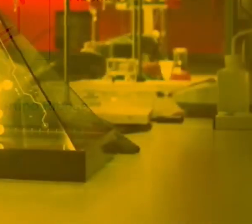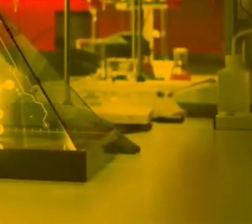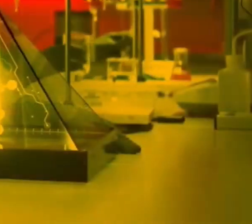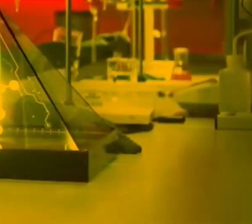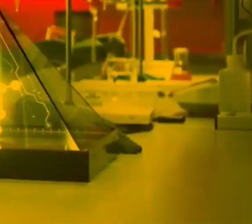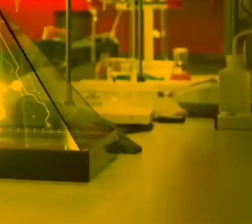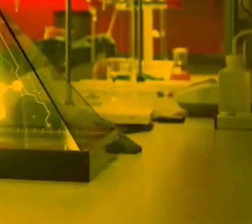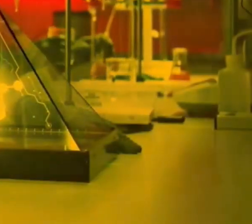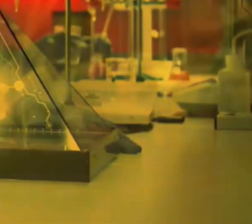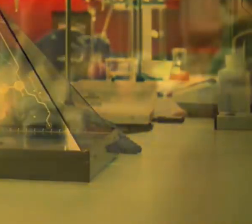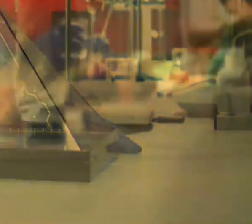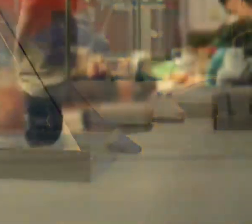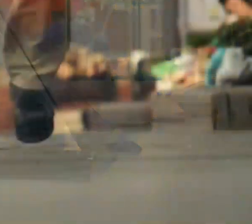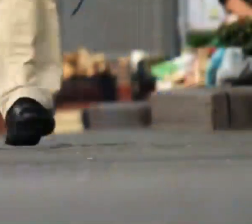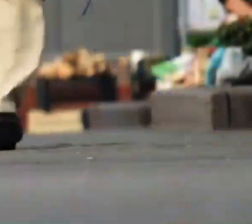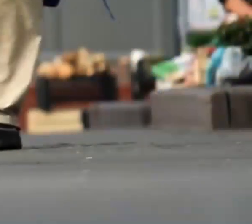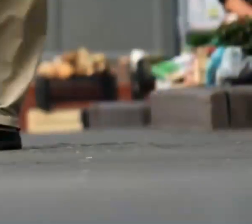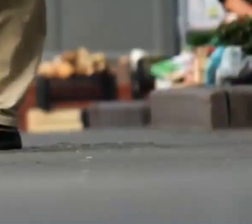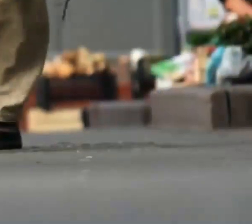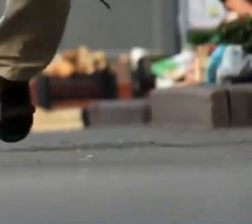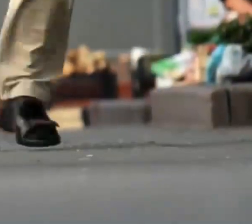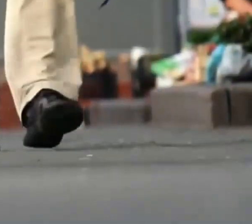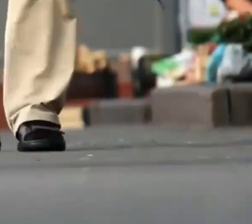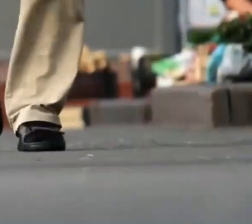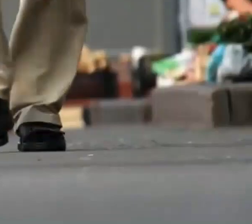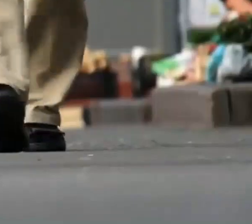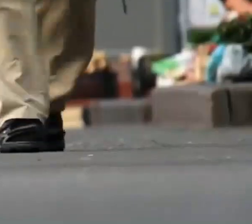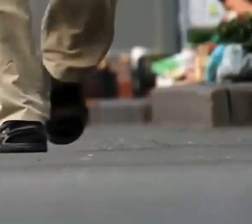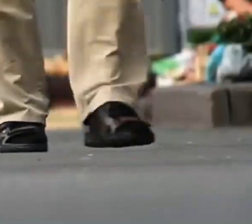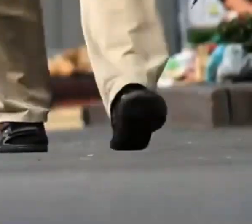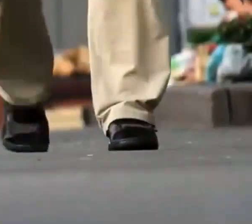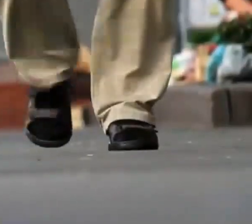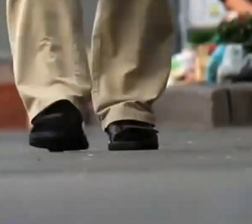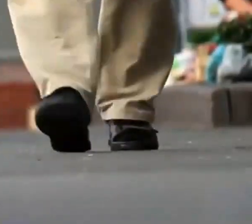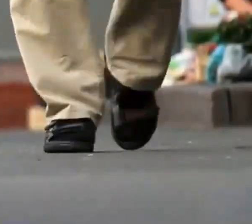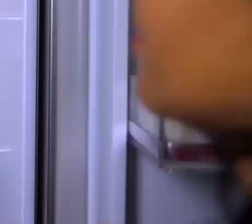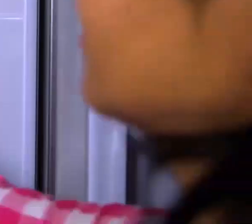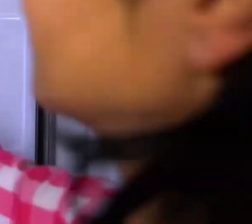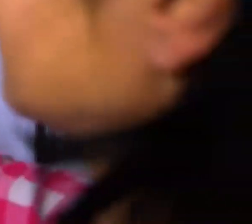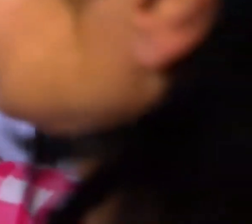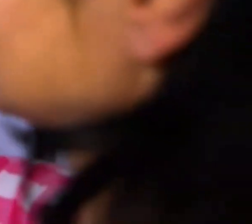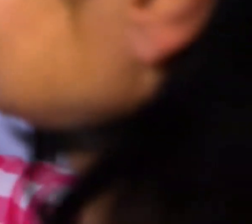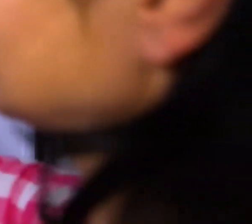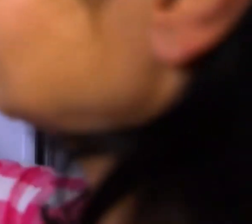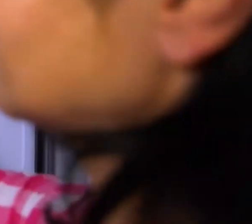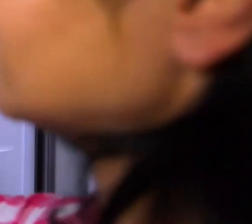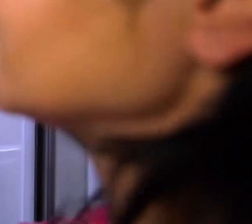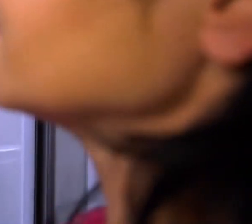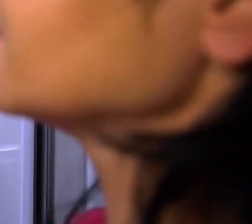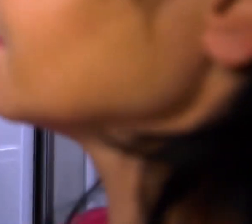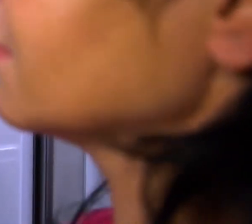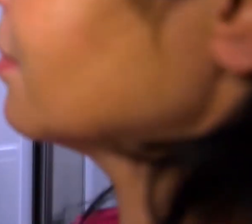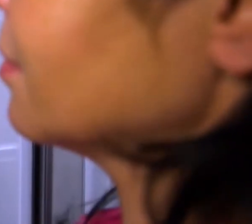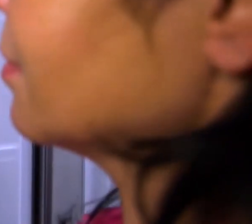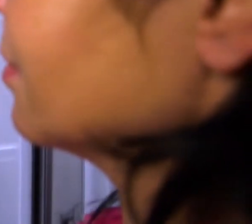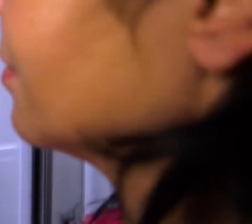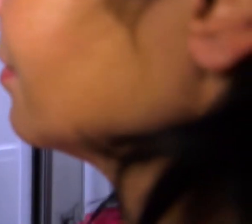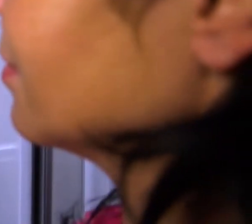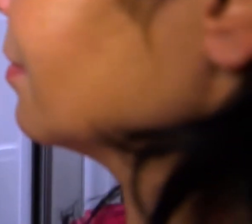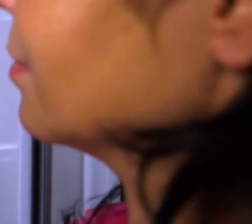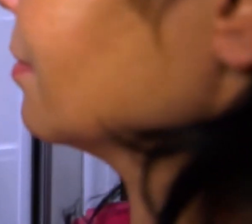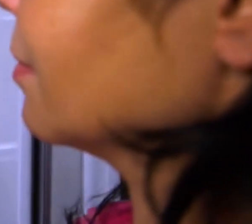moeda corrente de energia para movimentar o corpo. Desse modo, é importante nos alimentarmos adequadamente